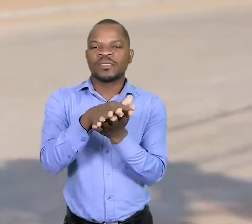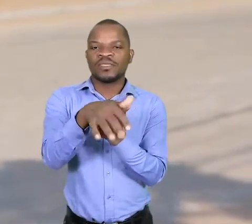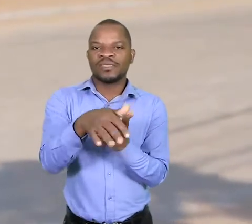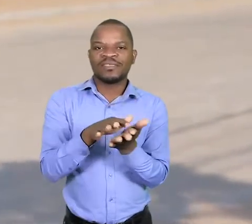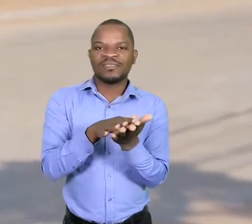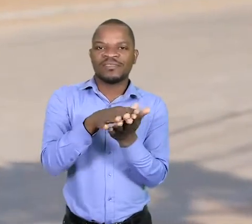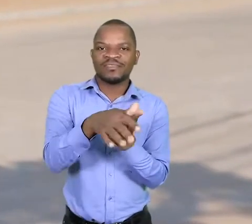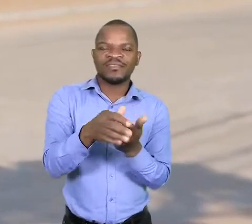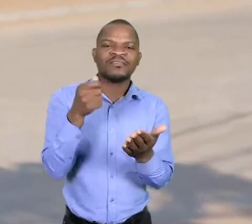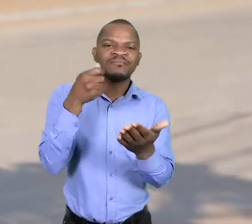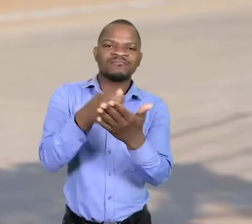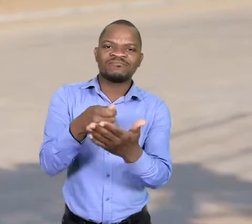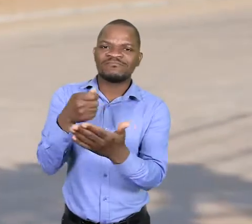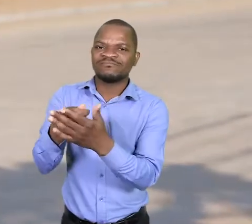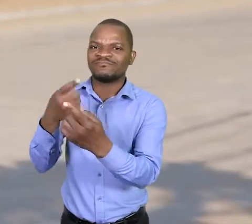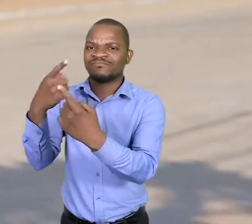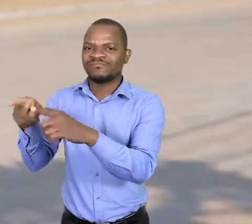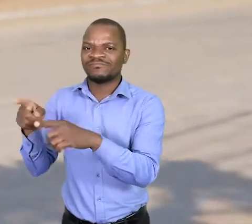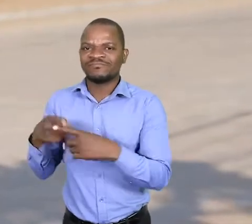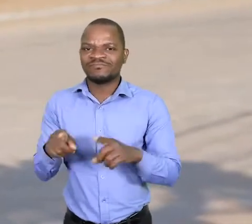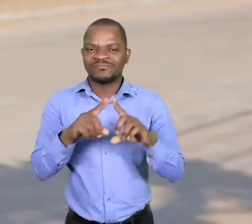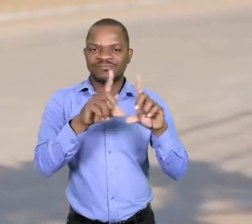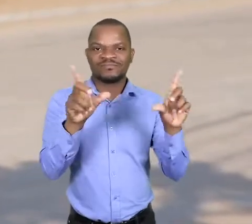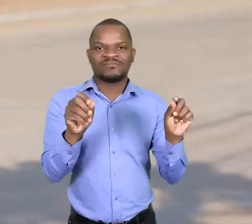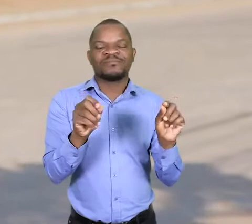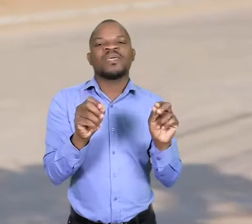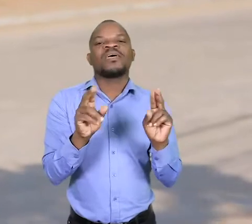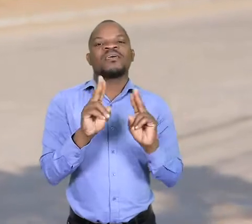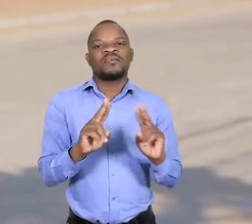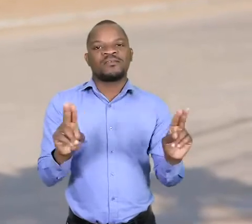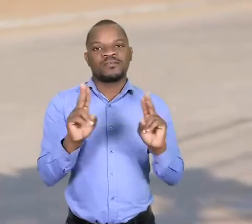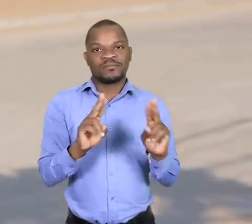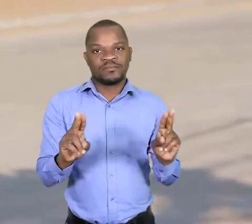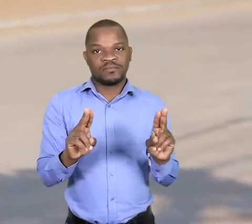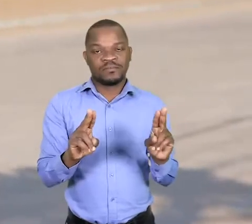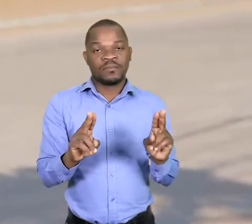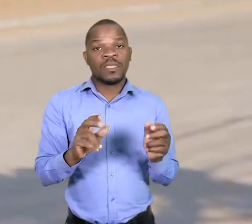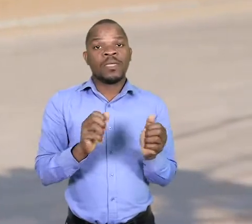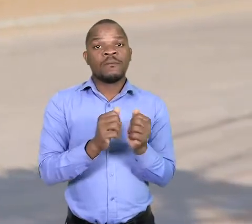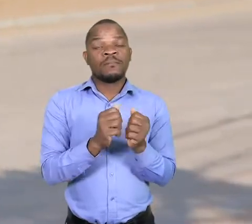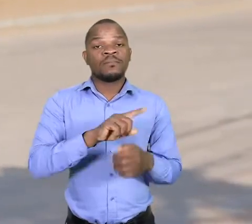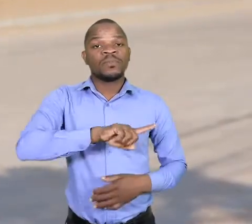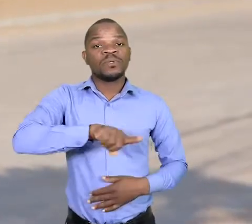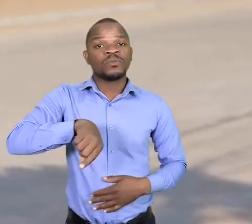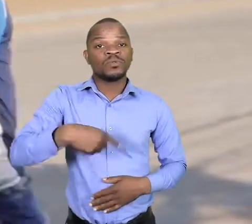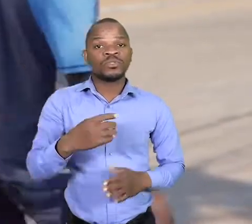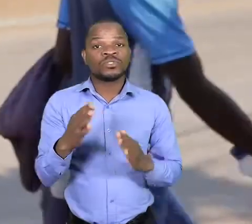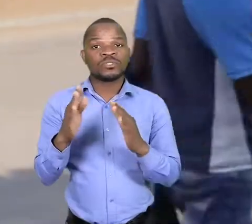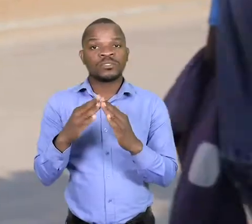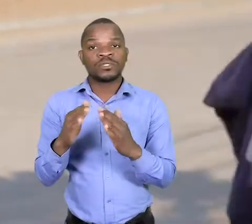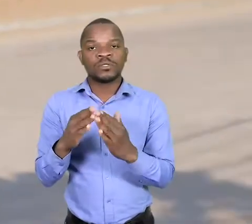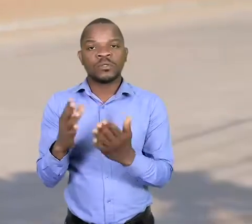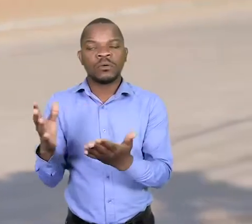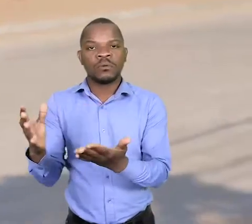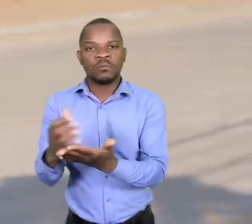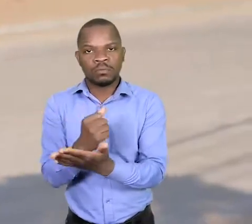dependerem na água. Estão, até dependerem na água. Se é melhor a coisa, amba negocia, coxa co, chitongo nem na tapati pumbela, pega